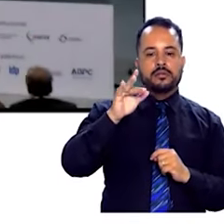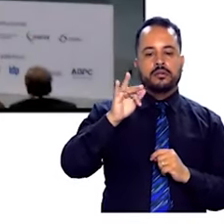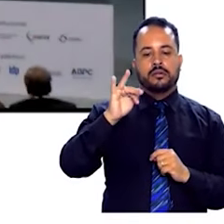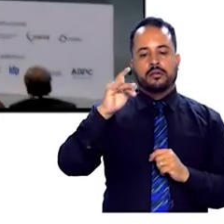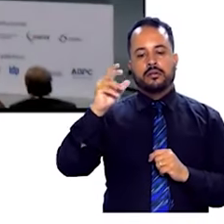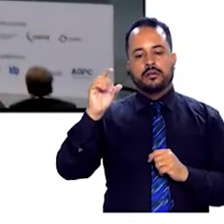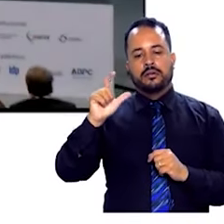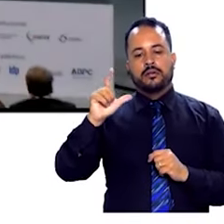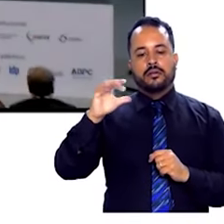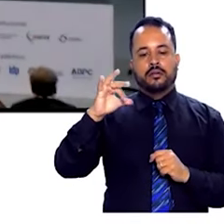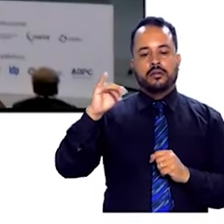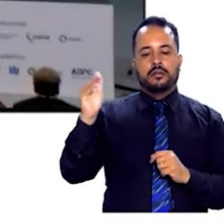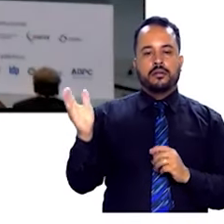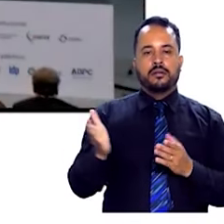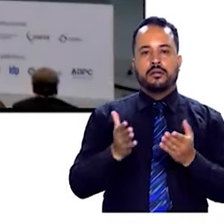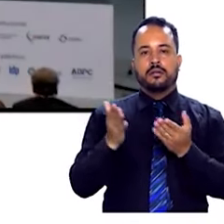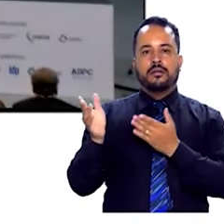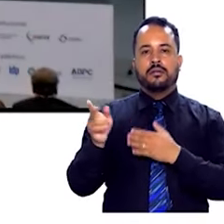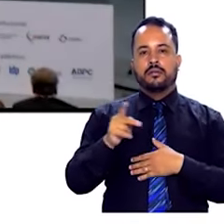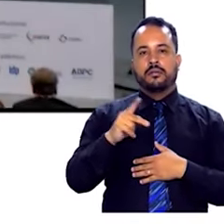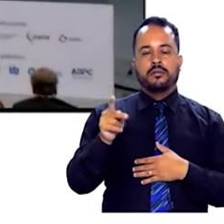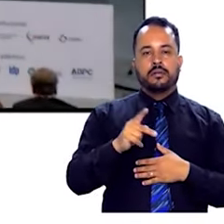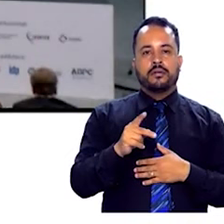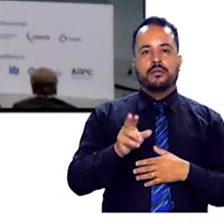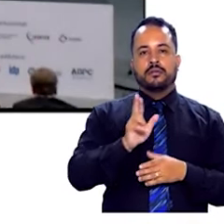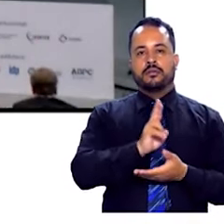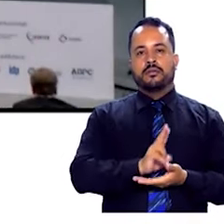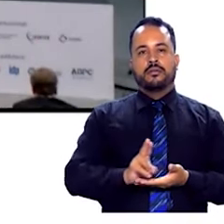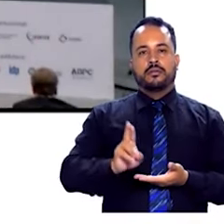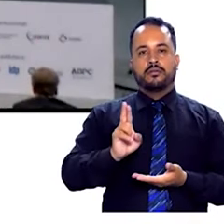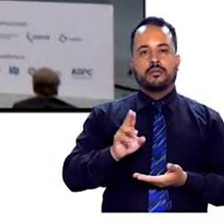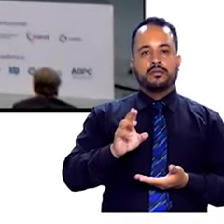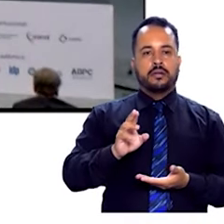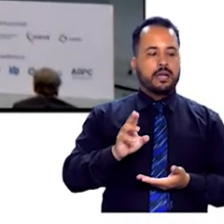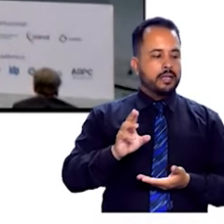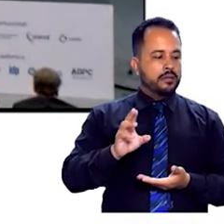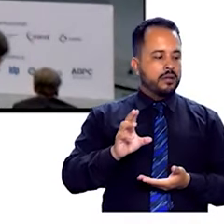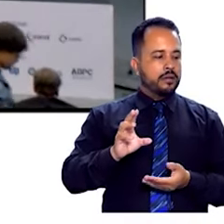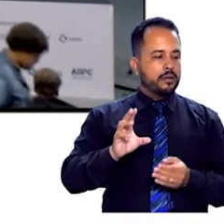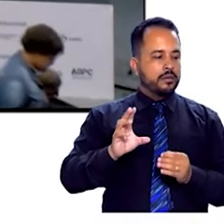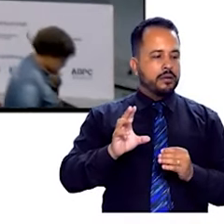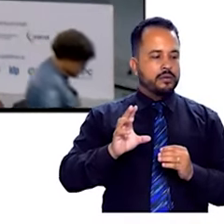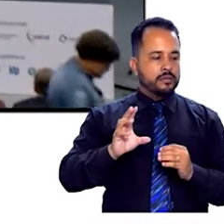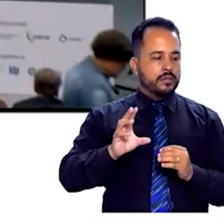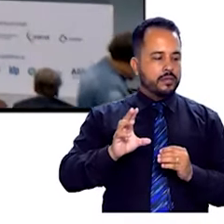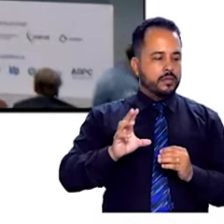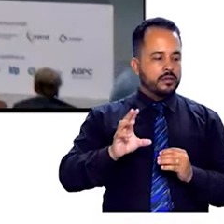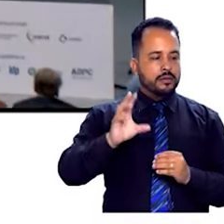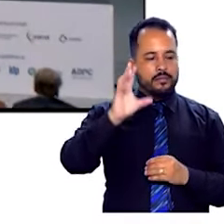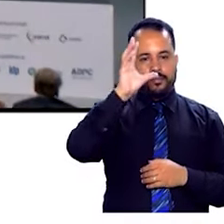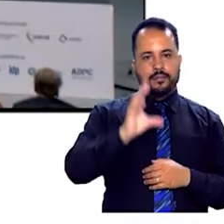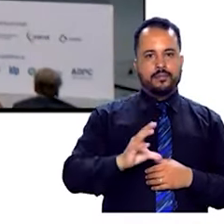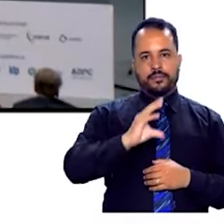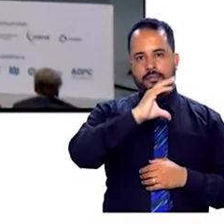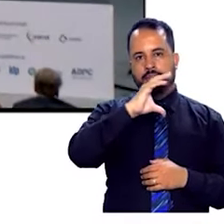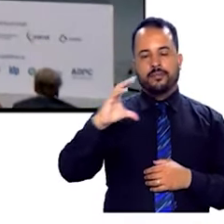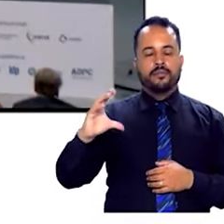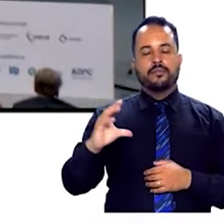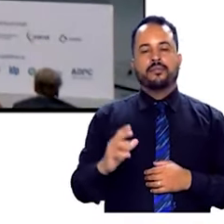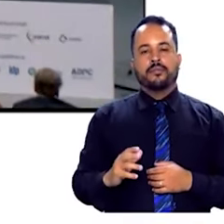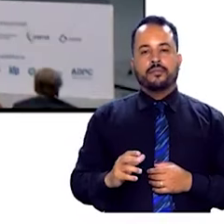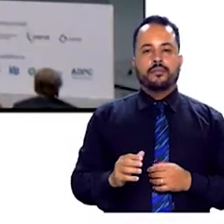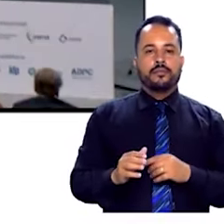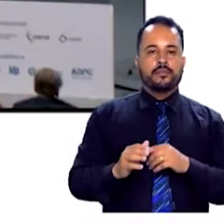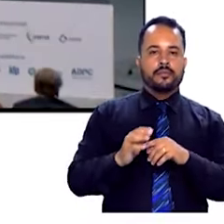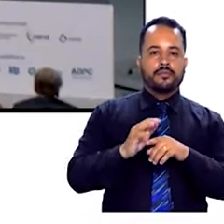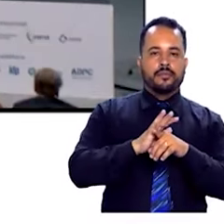professor da pontifícia universidade católica do peru e onde leciona pesquisador também visitando